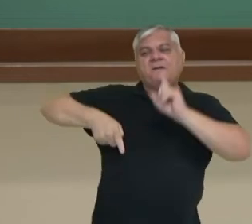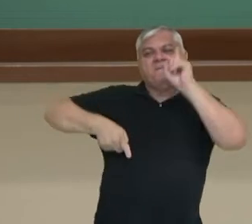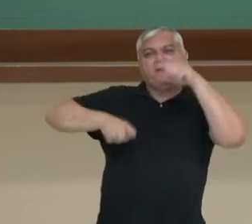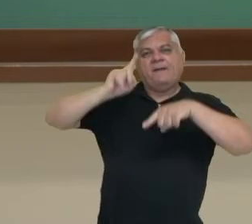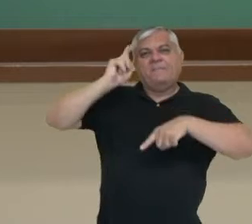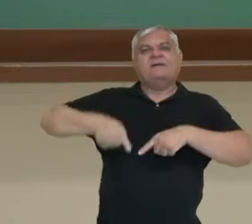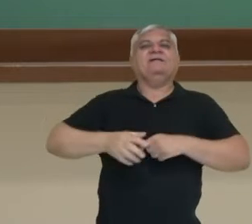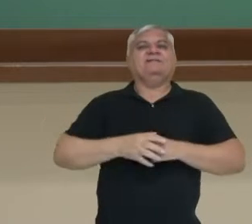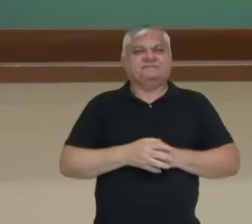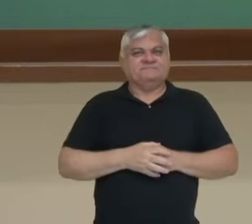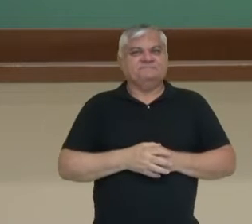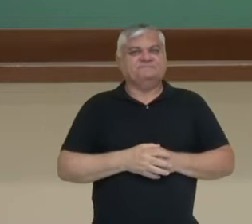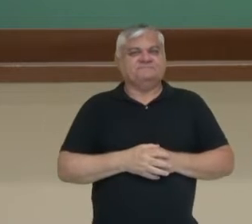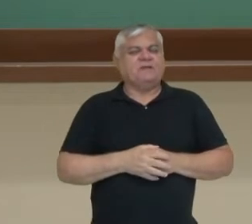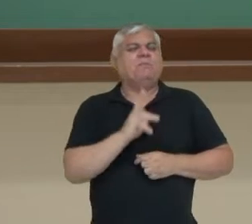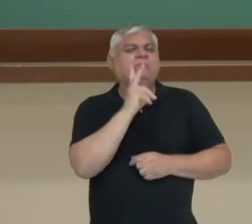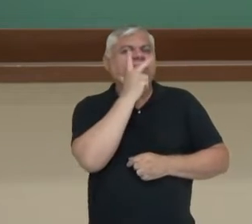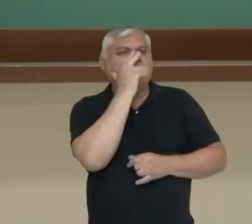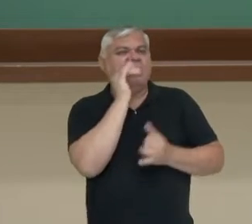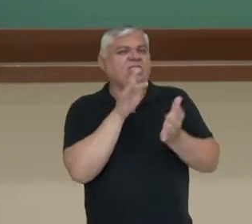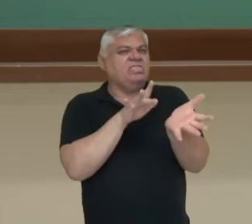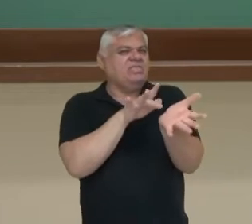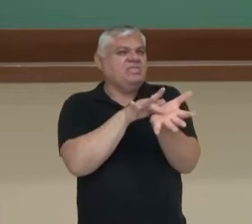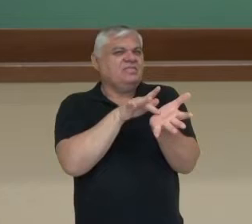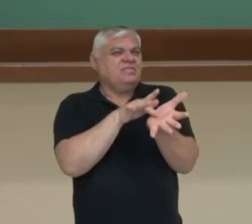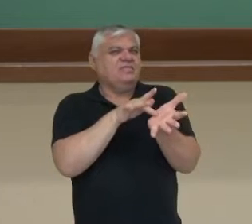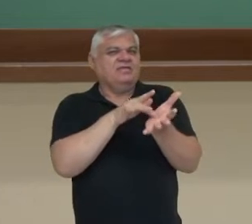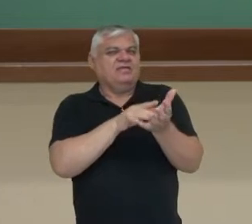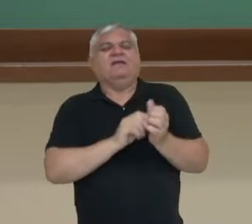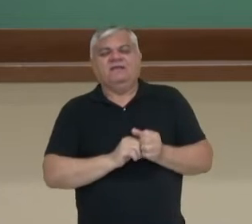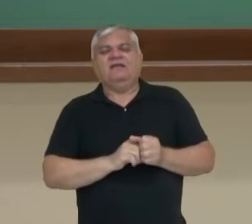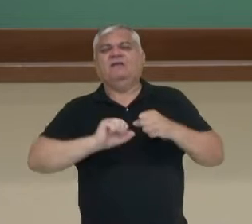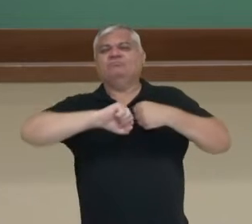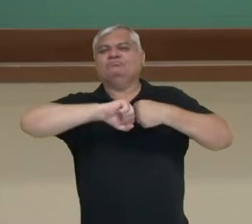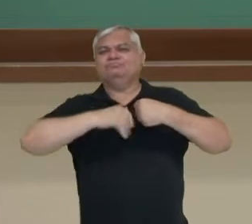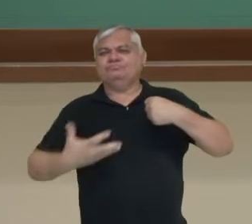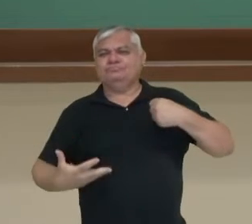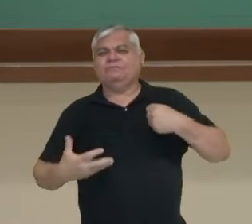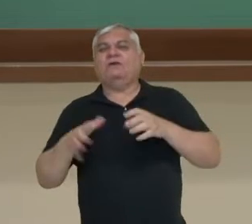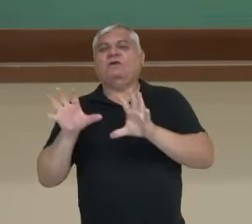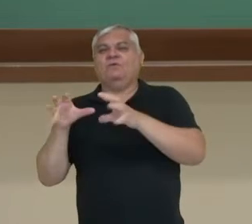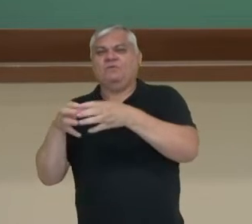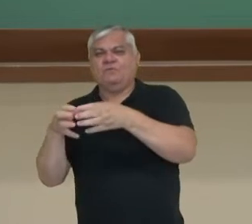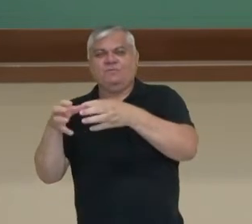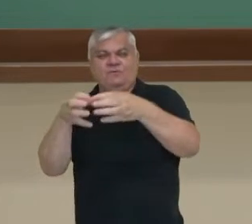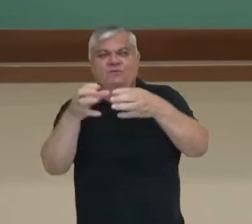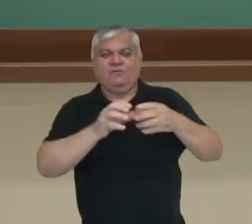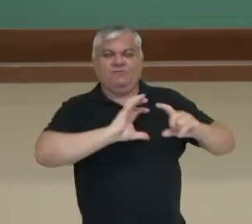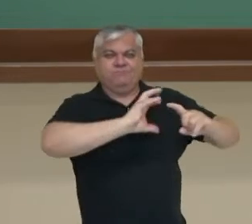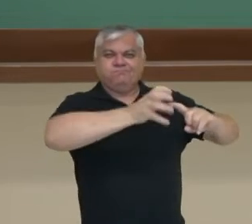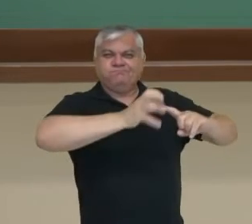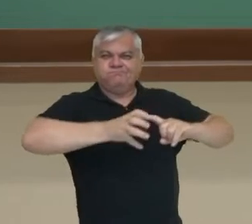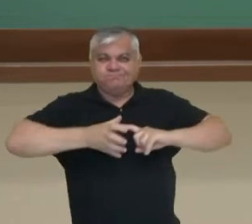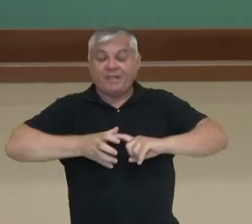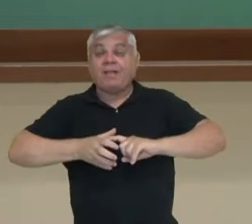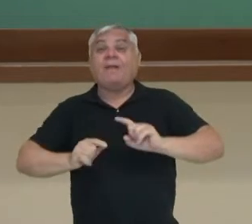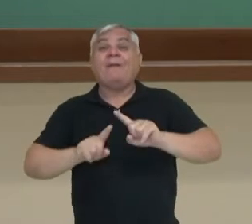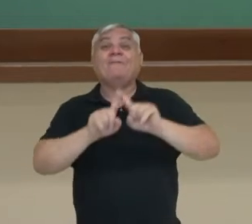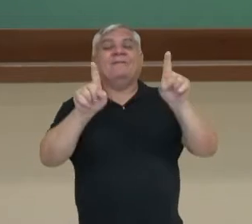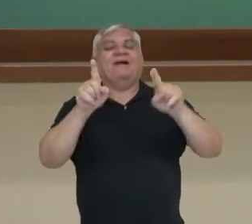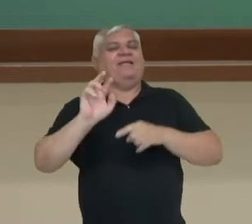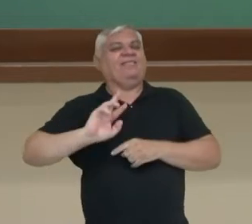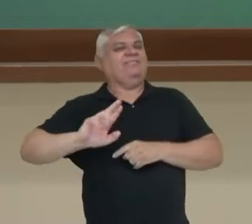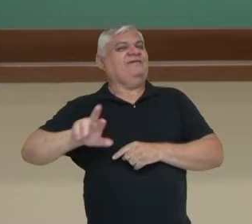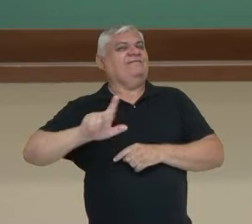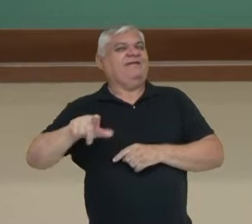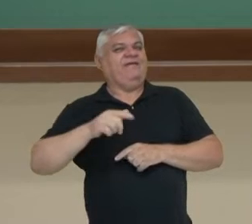uma carinha de democracia, com partidos, com congresso, com eleições presidenciais, mas não era bem